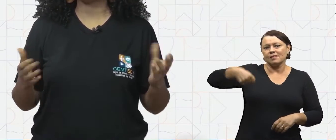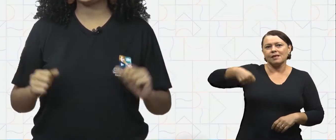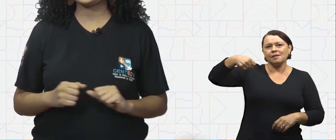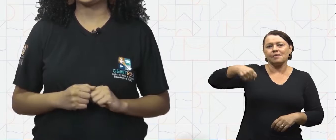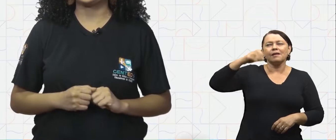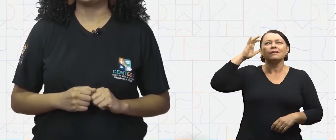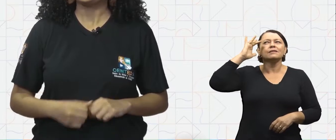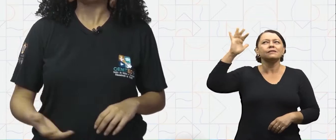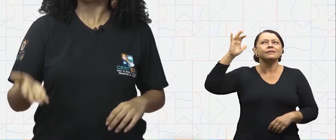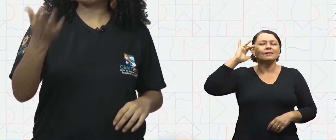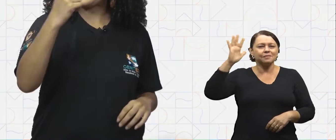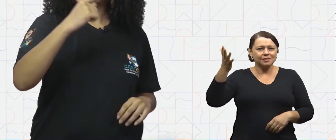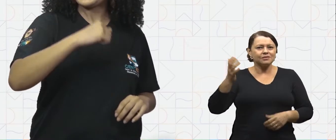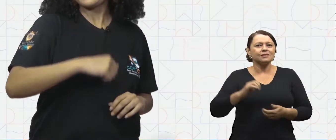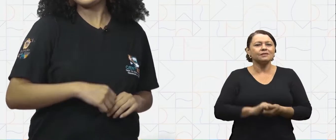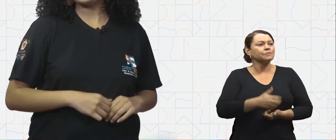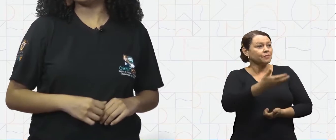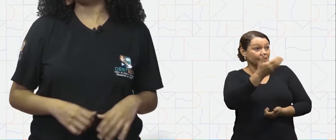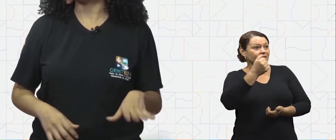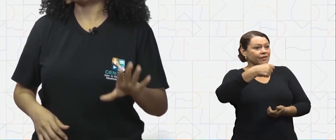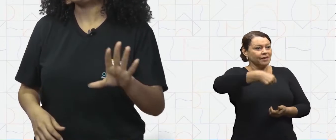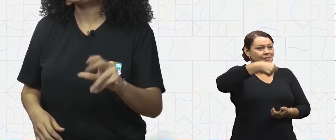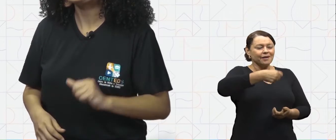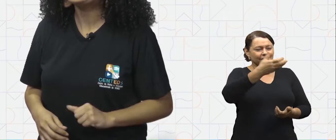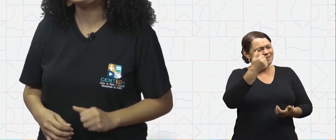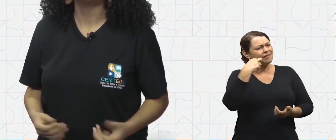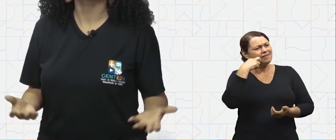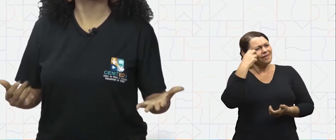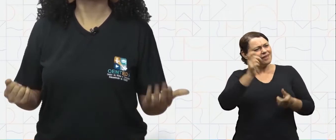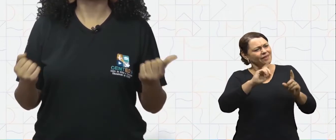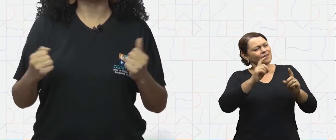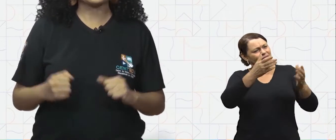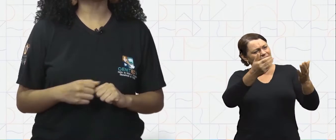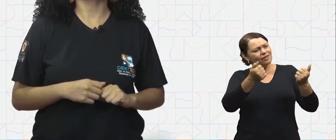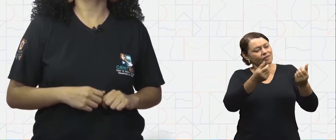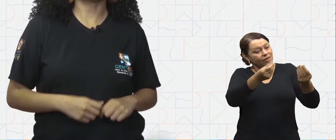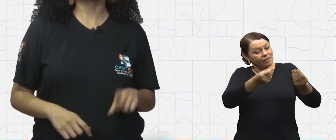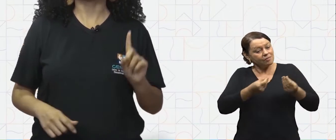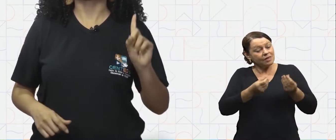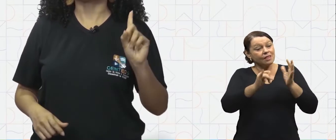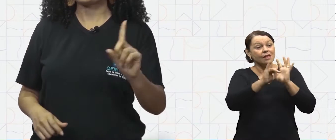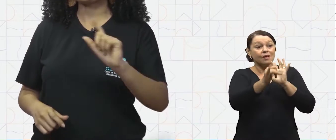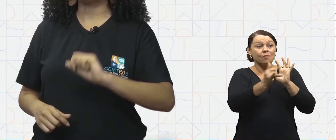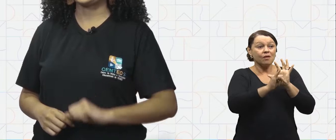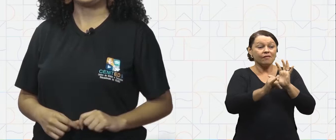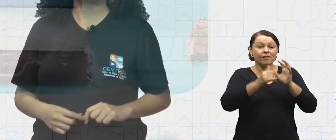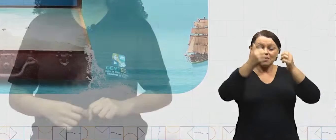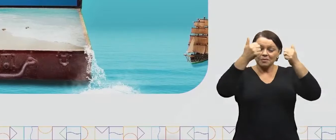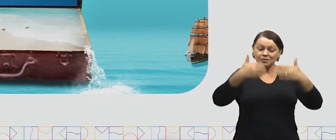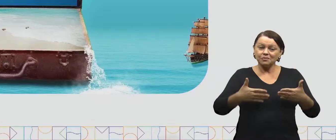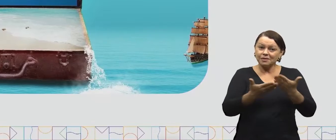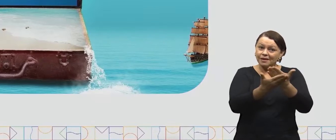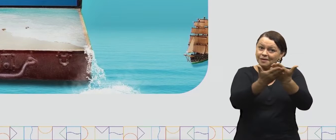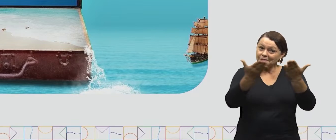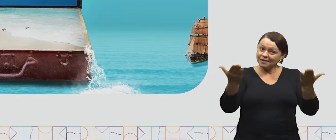da imaginação. Venha, dona Maleta, não se acanhe, venha me dar uma fábula para